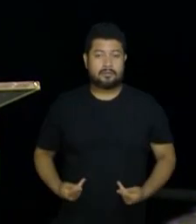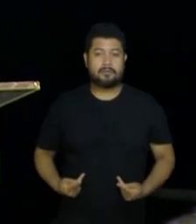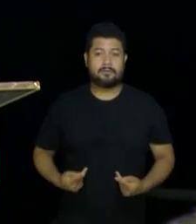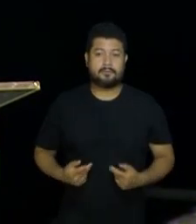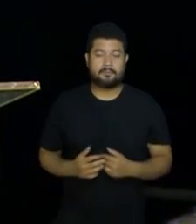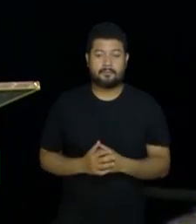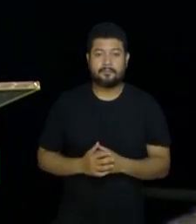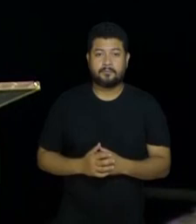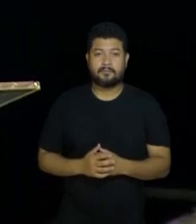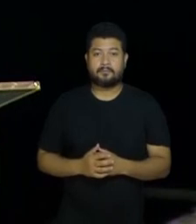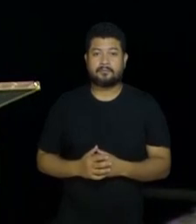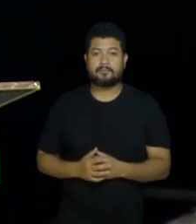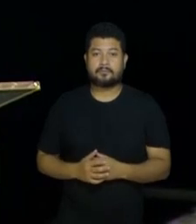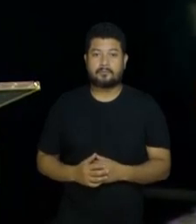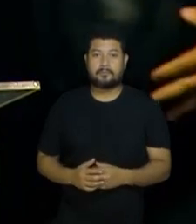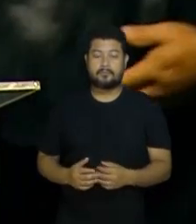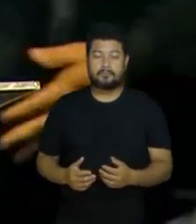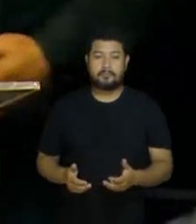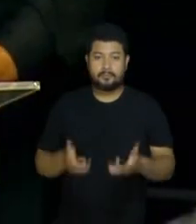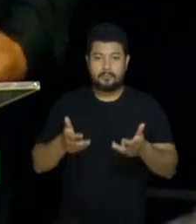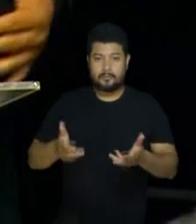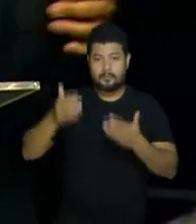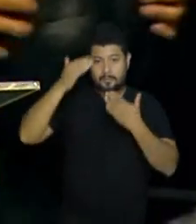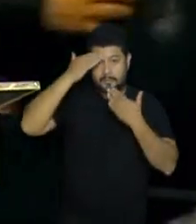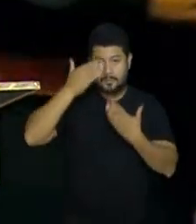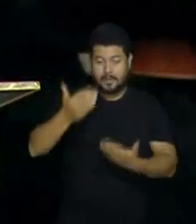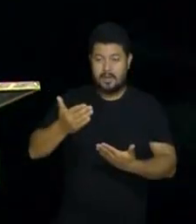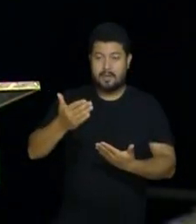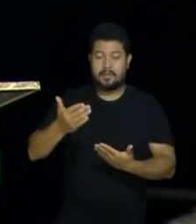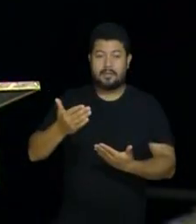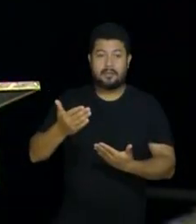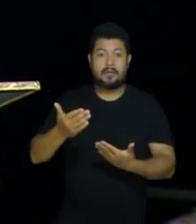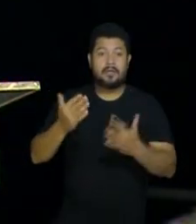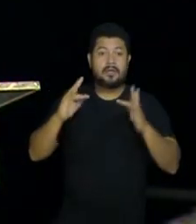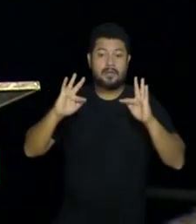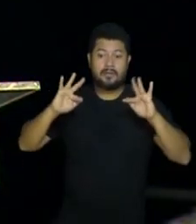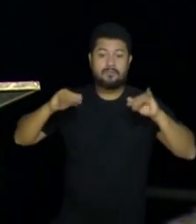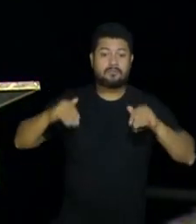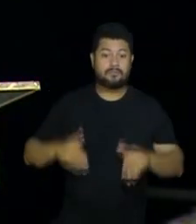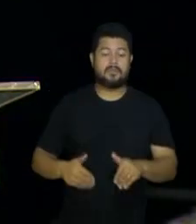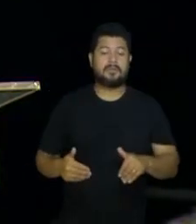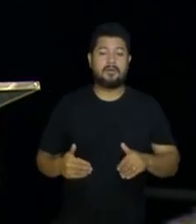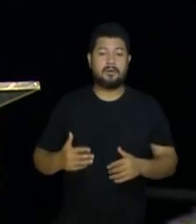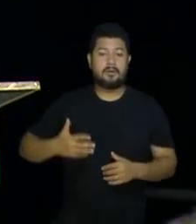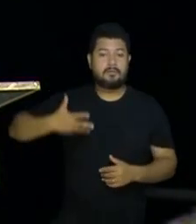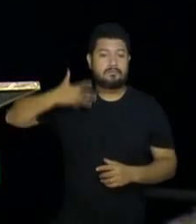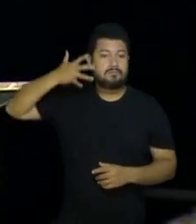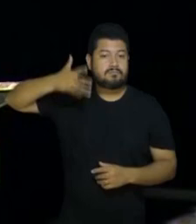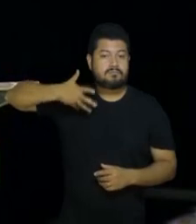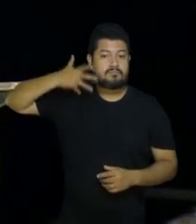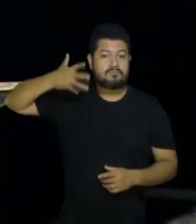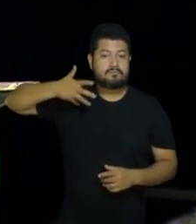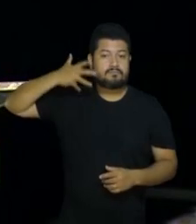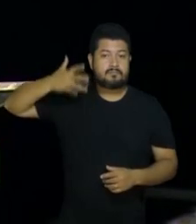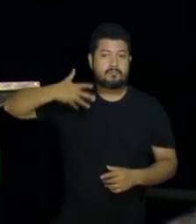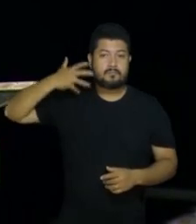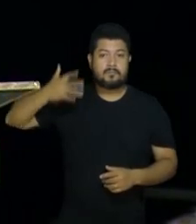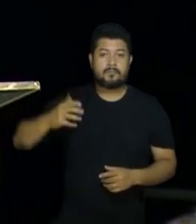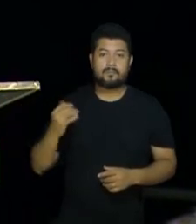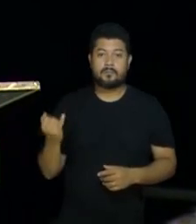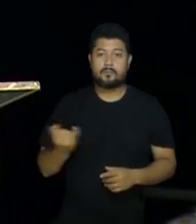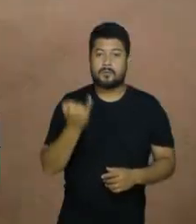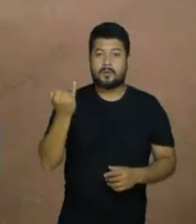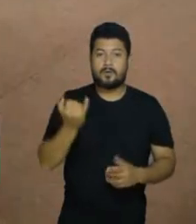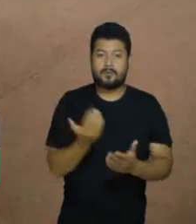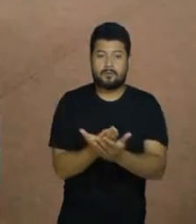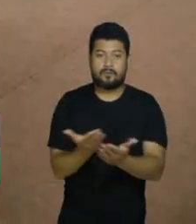estender, quero então aqui encerrar a minha fala com nada além do que é mais importante do que